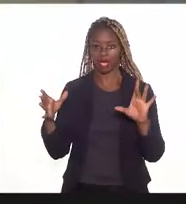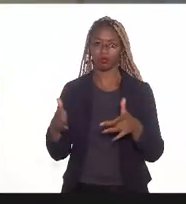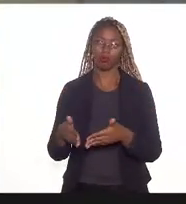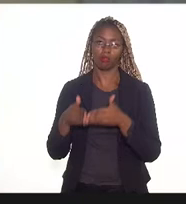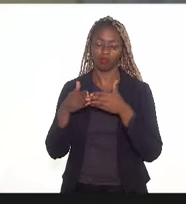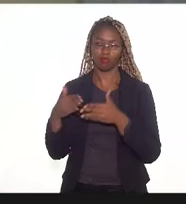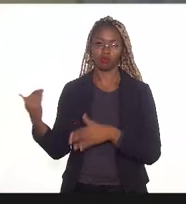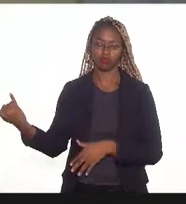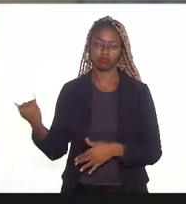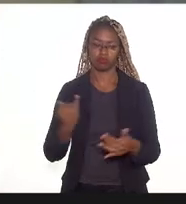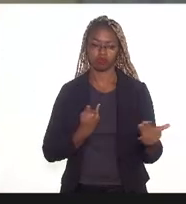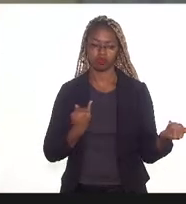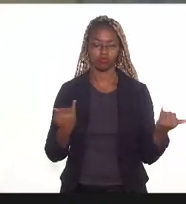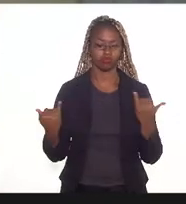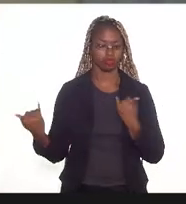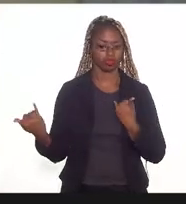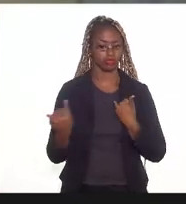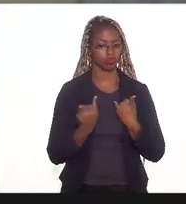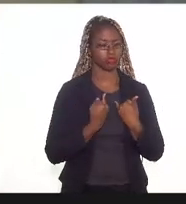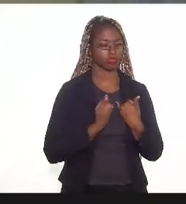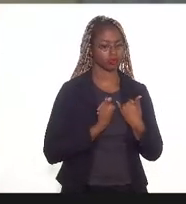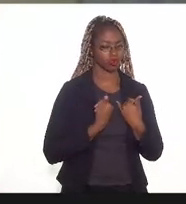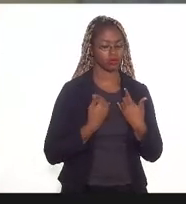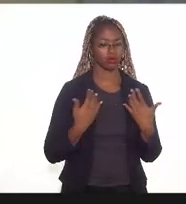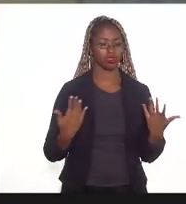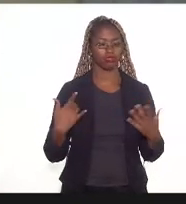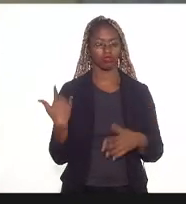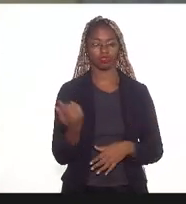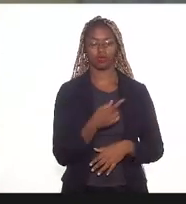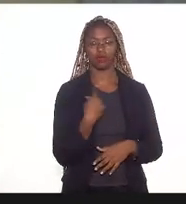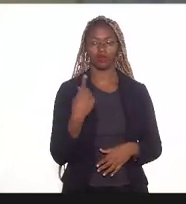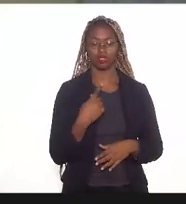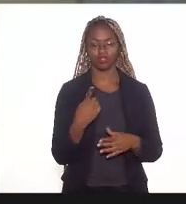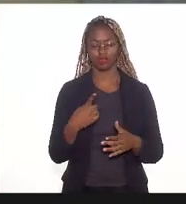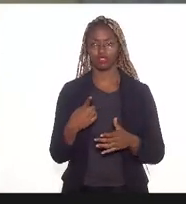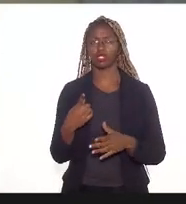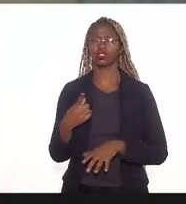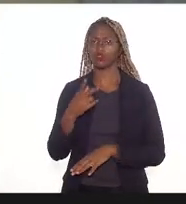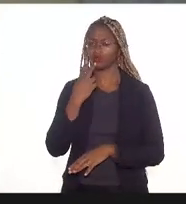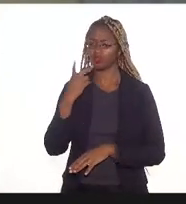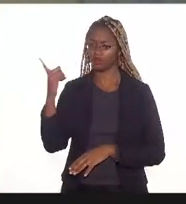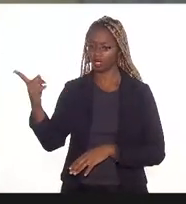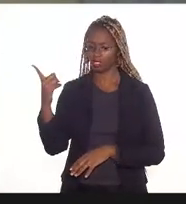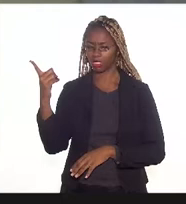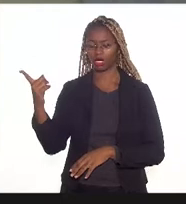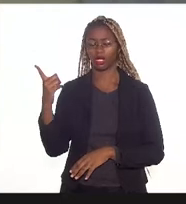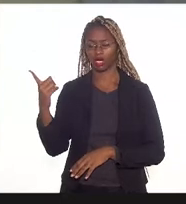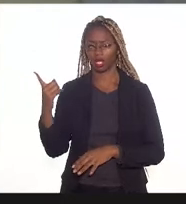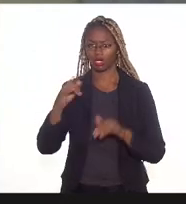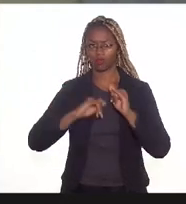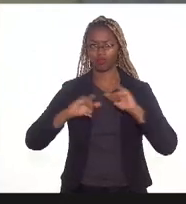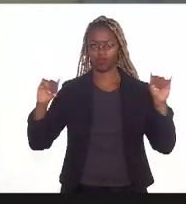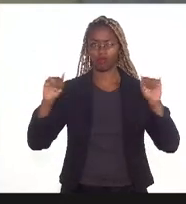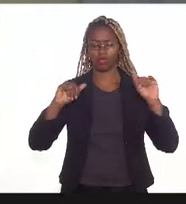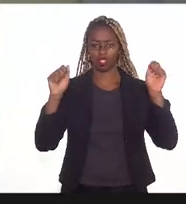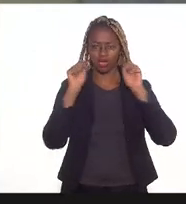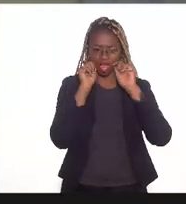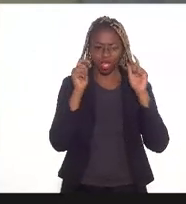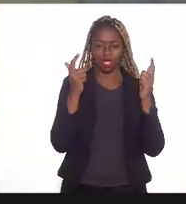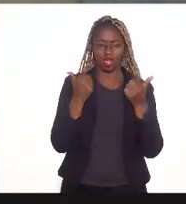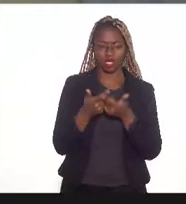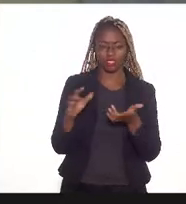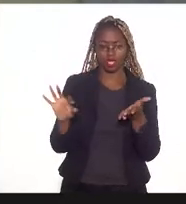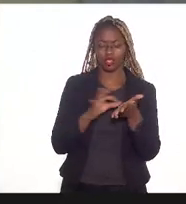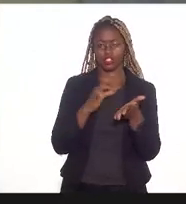à Comissão de Tributação para que a gente divulgue, através da Alerj, que as inscrições estão